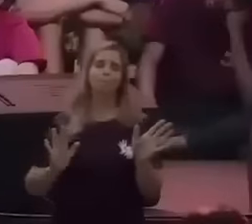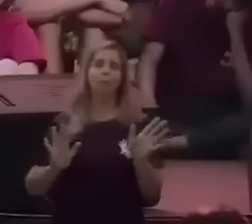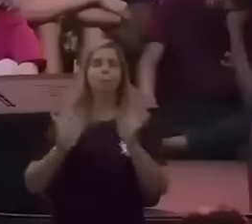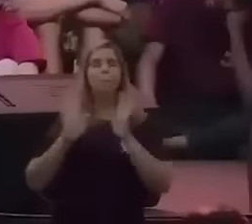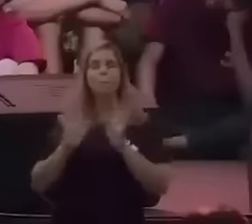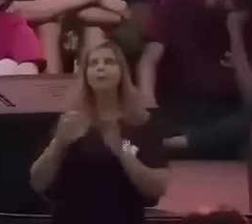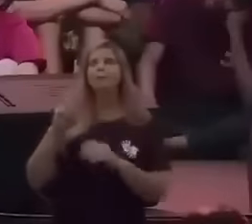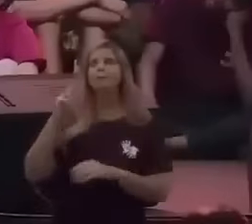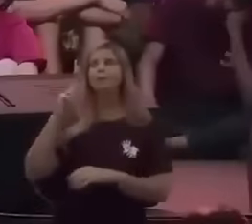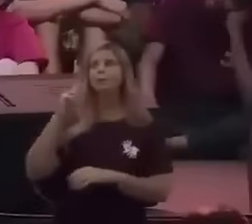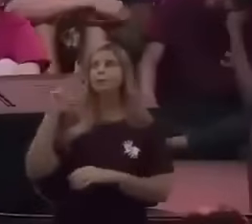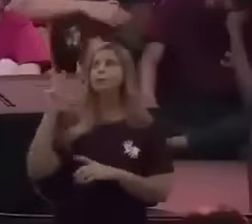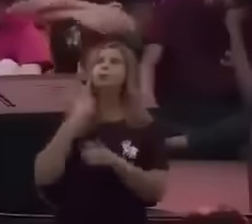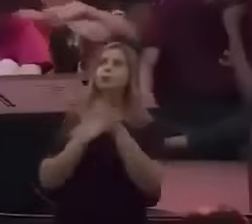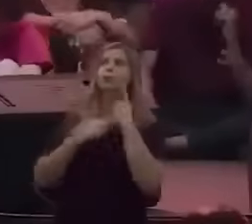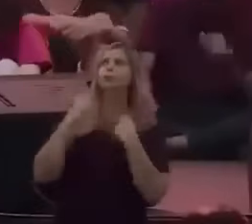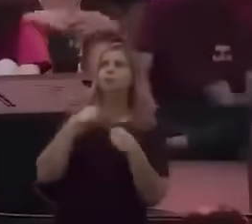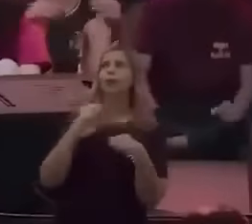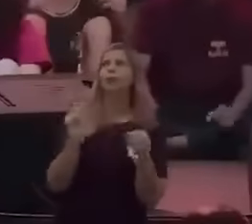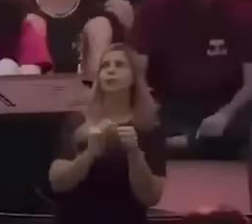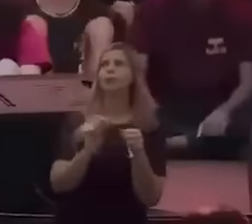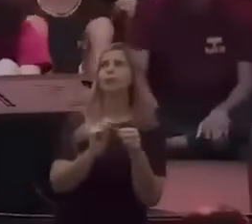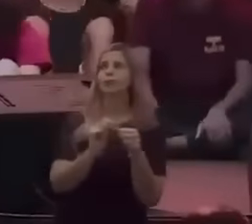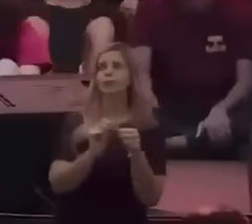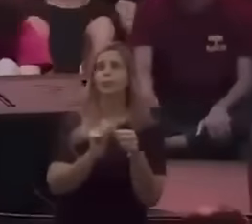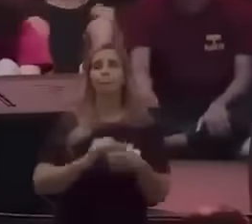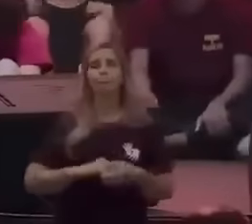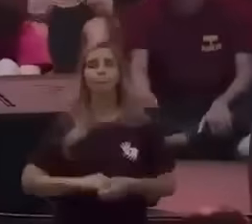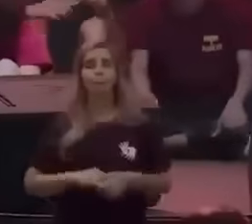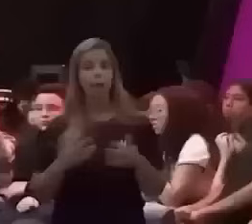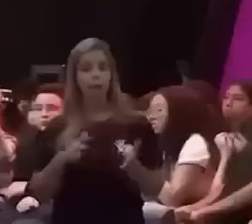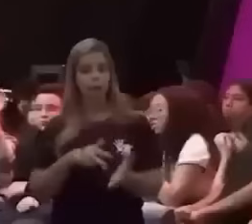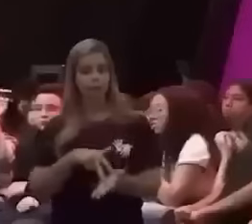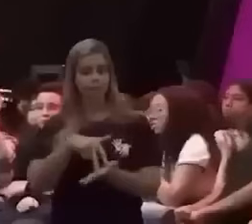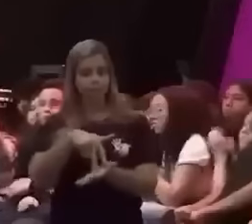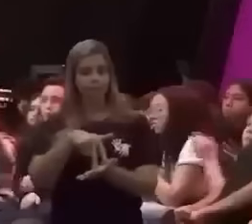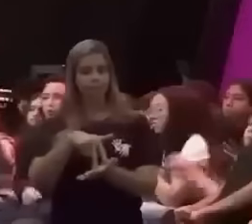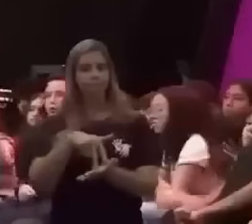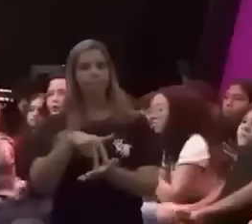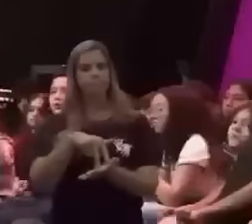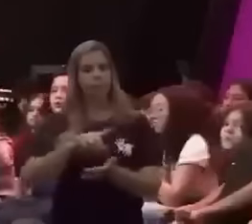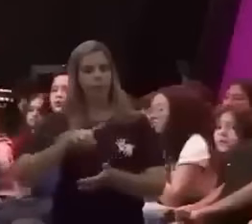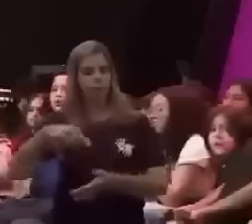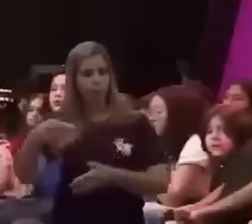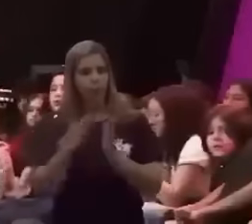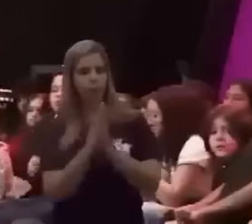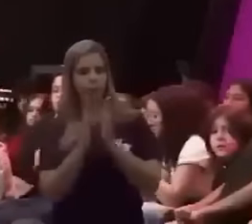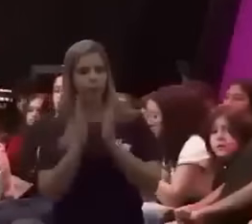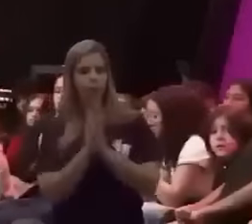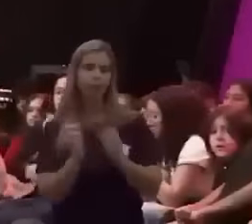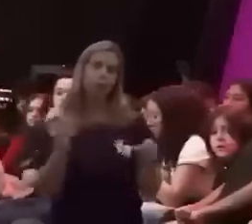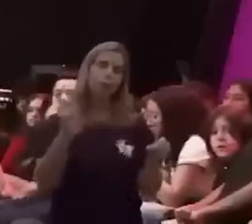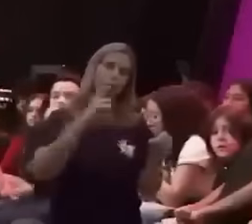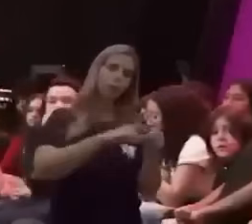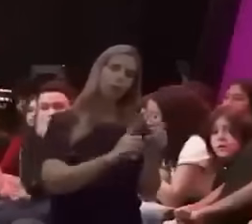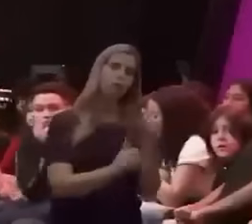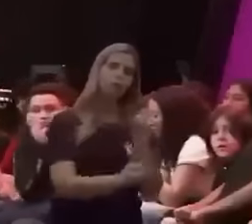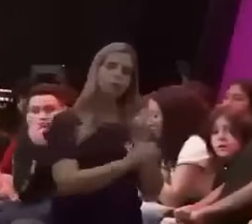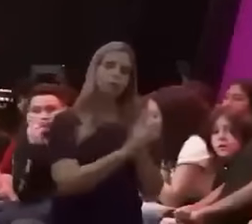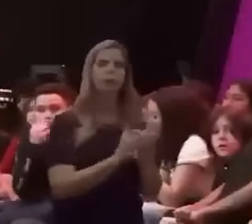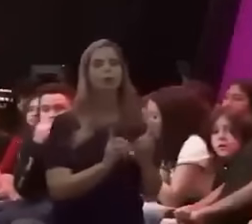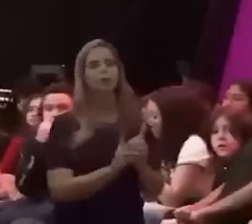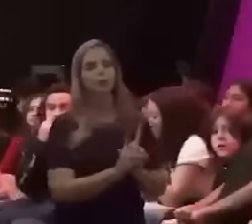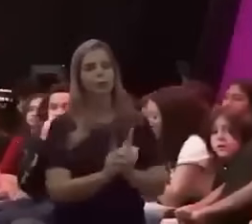tua vontade. Quando ele se levanta desse período de oração e volta para os discípulos, eles